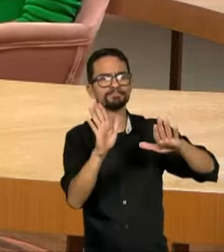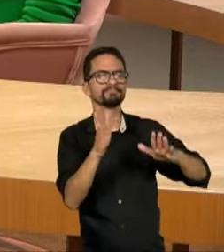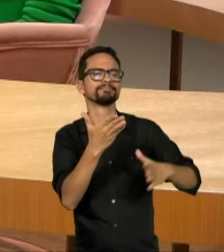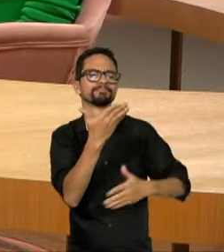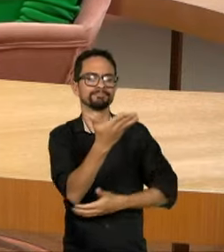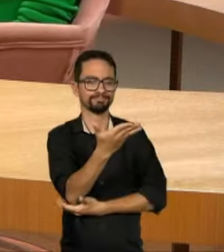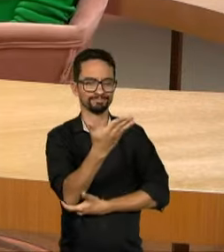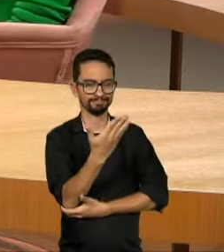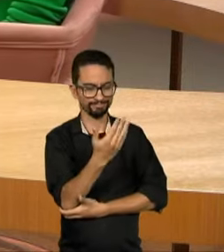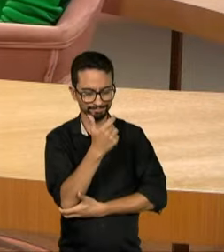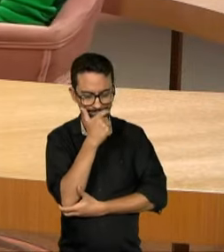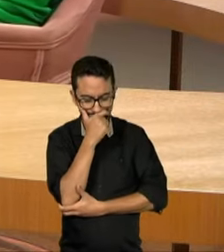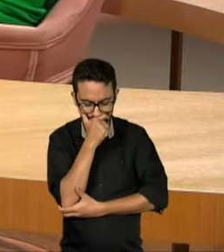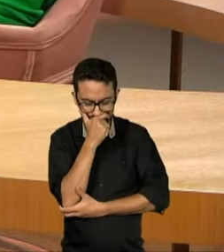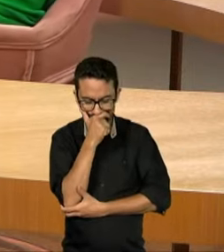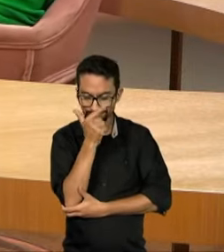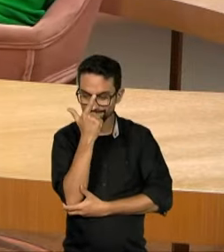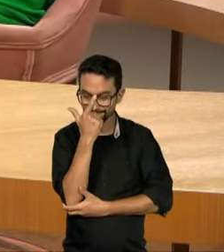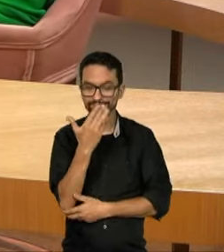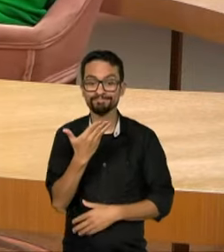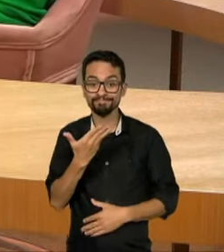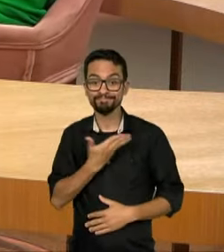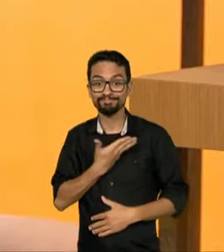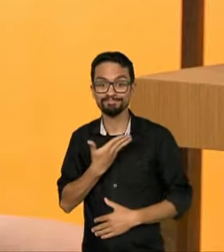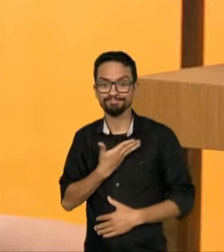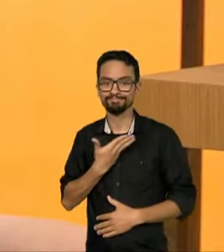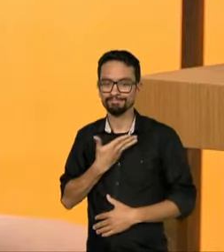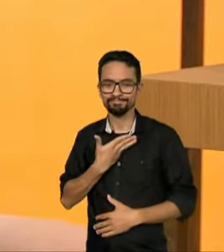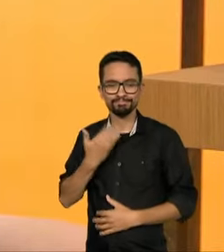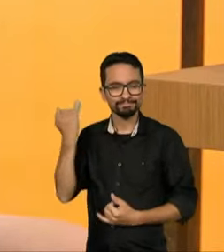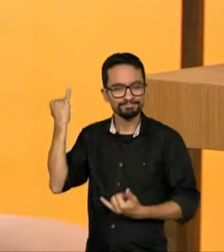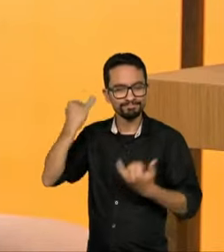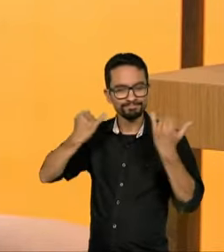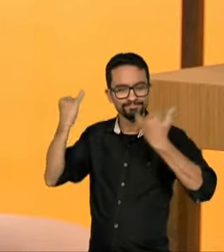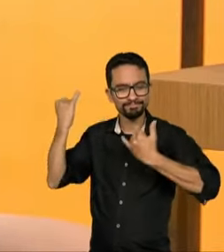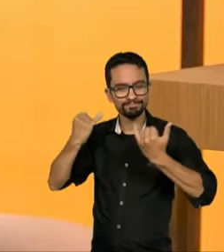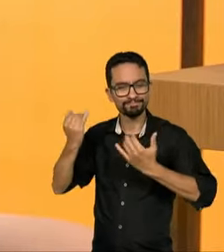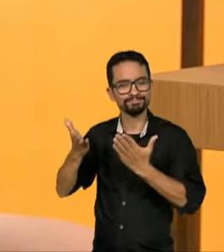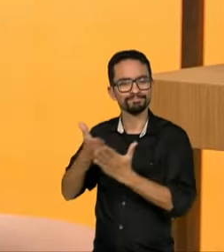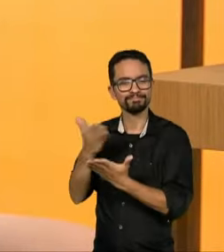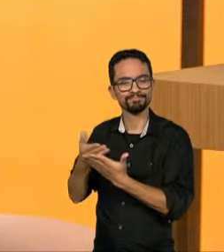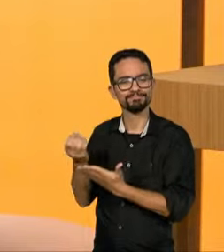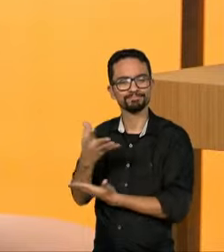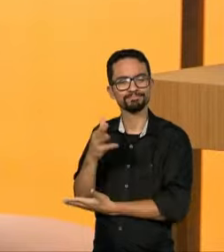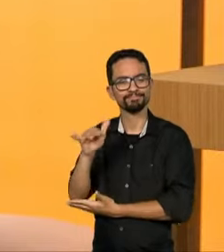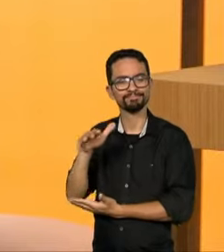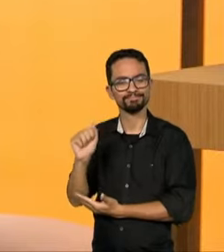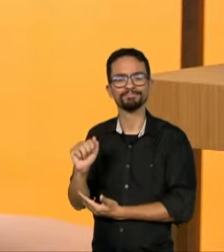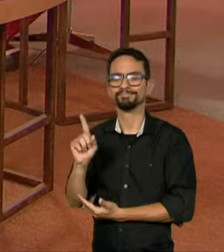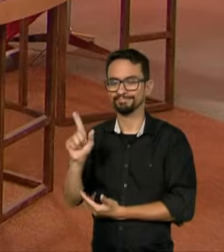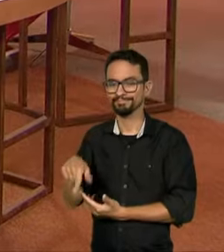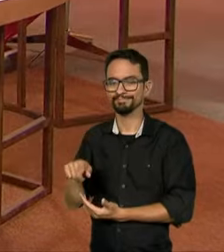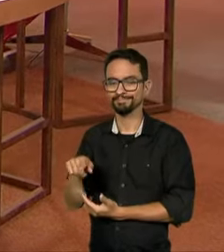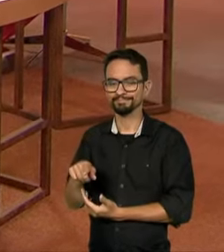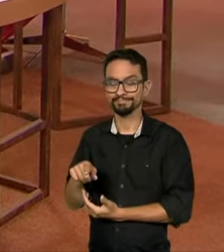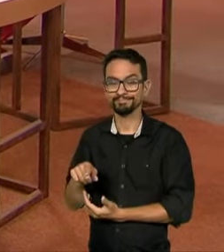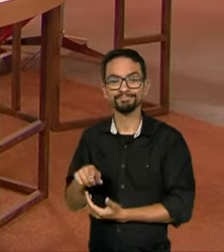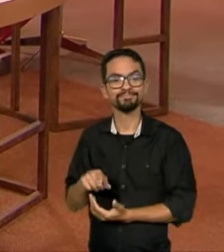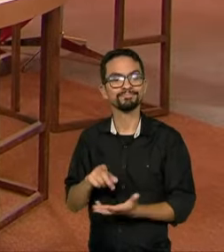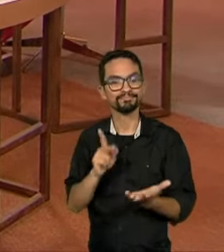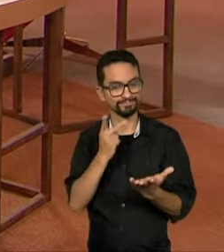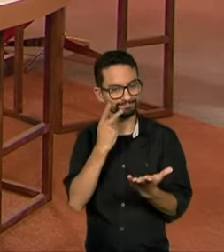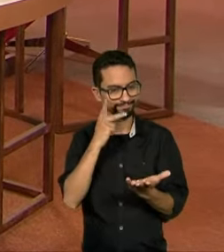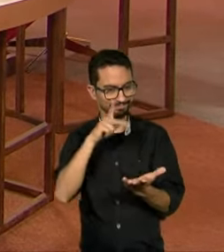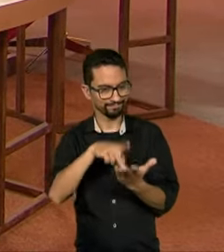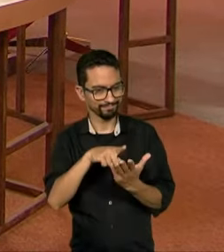Andréia Pachá, um passarinho verde me contou aqui que tem livro novo na área, garota. Na verdade, o livro